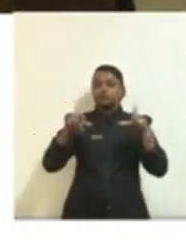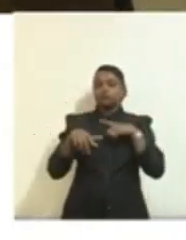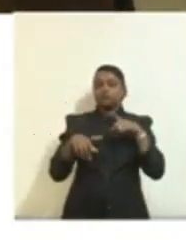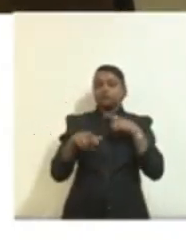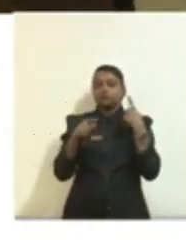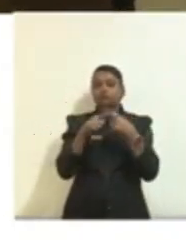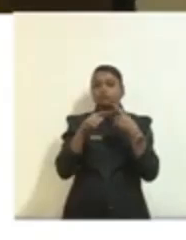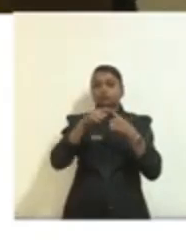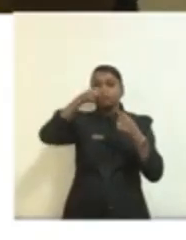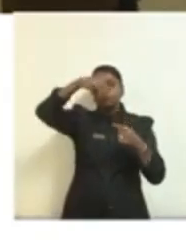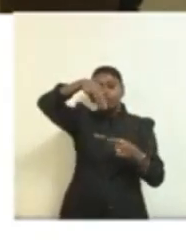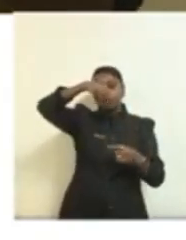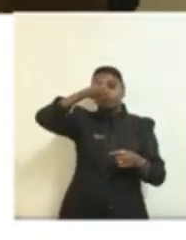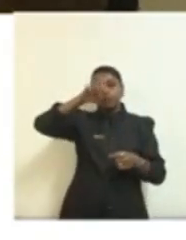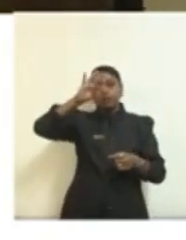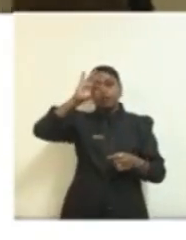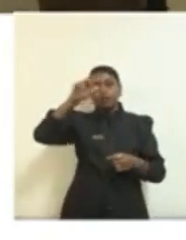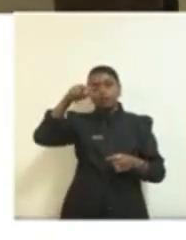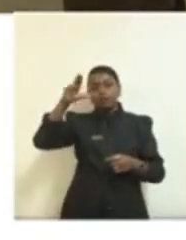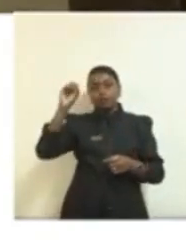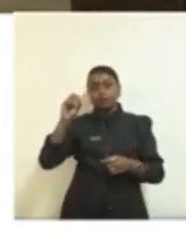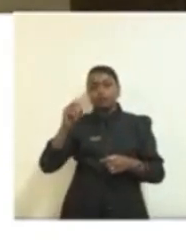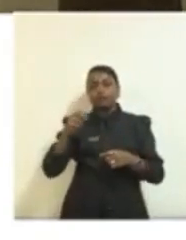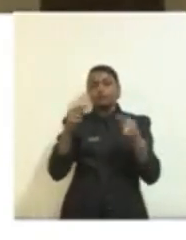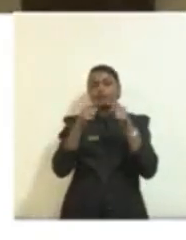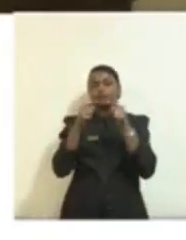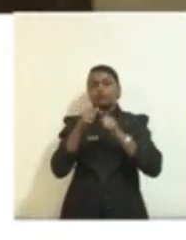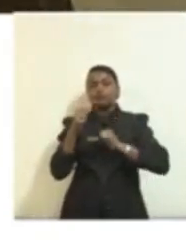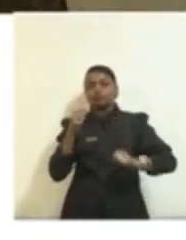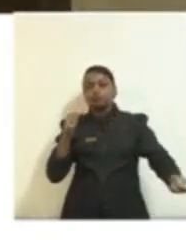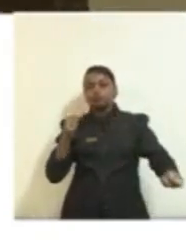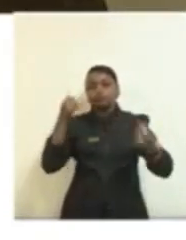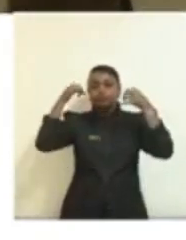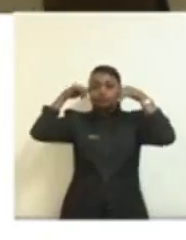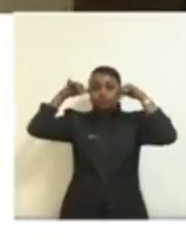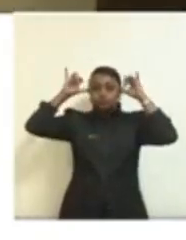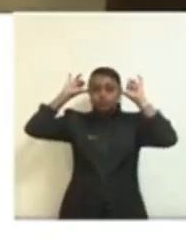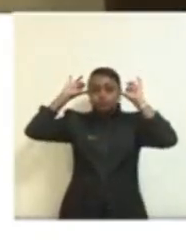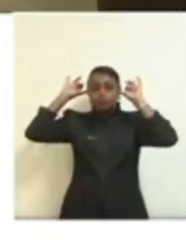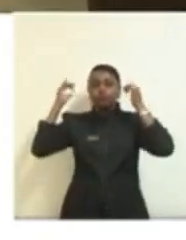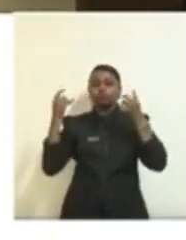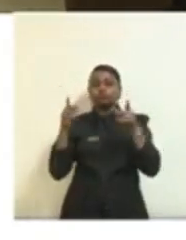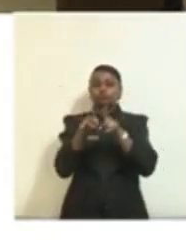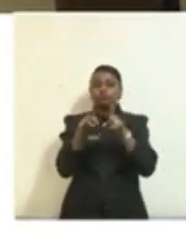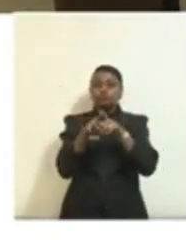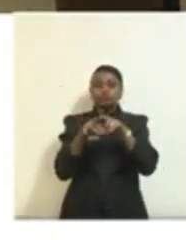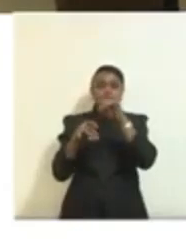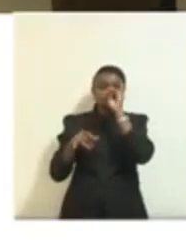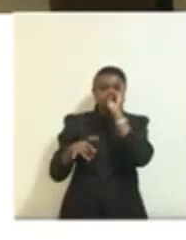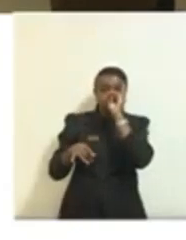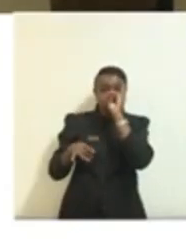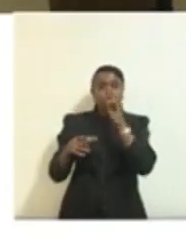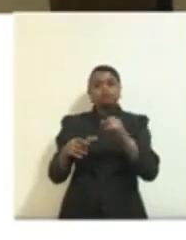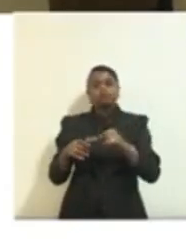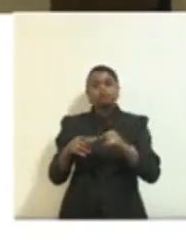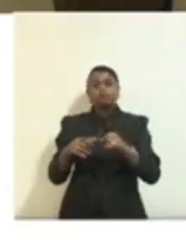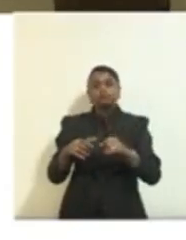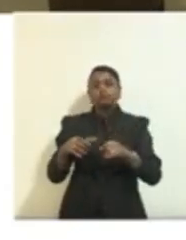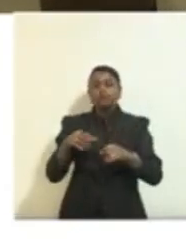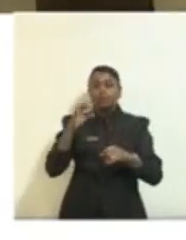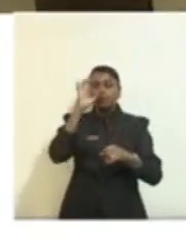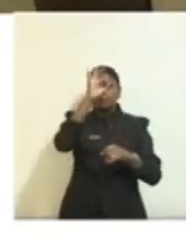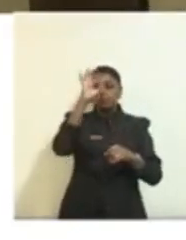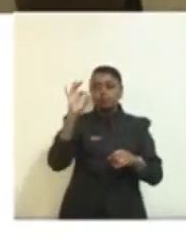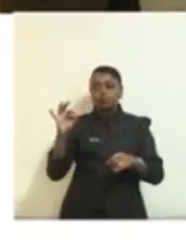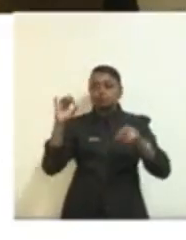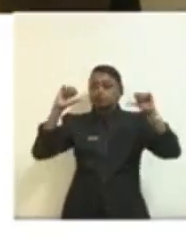do gado, sobretudo do gado, mas também do solo. Né? Então, no primeiro ano foi negativo, ou seja, houve um balanço negativo de emissões de